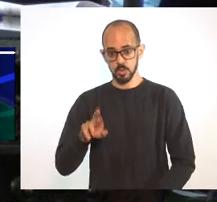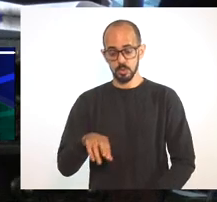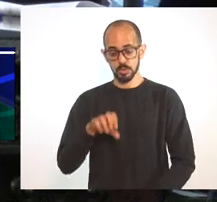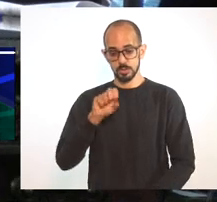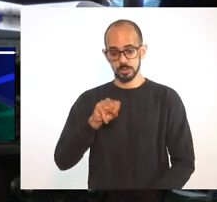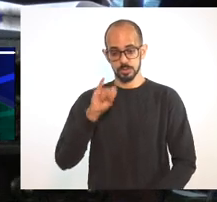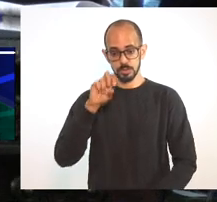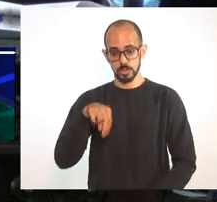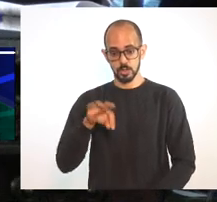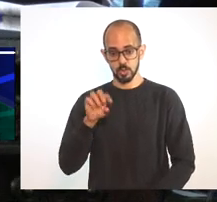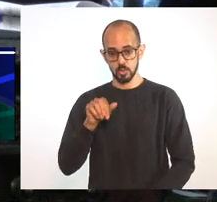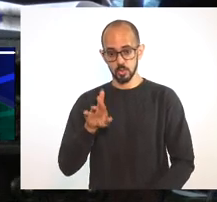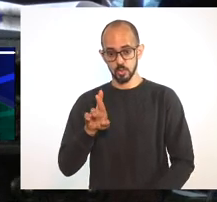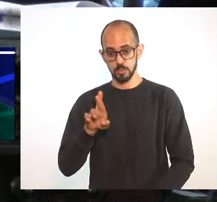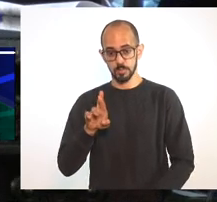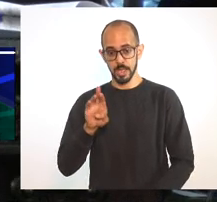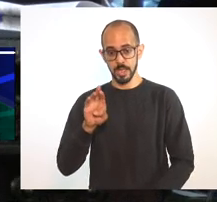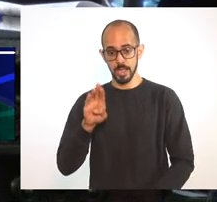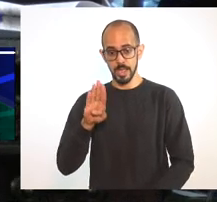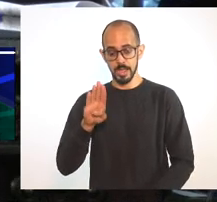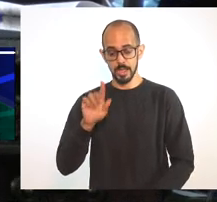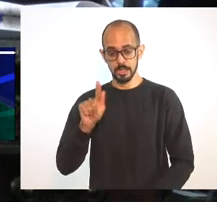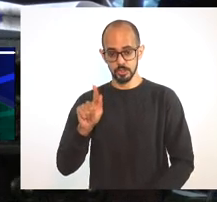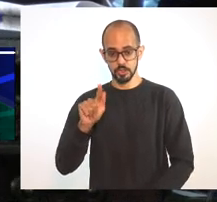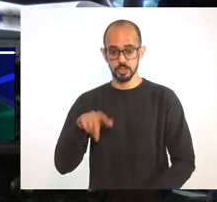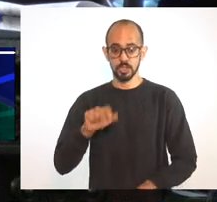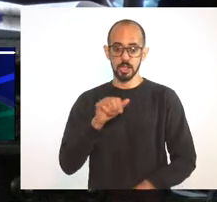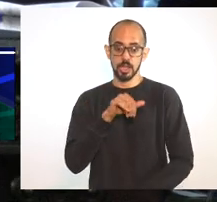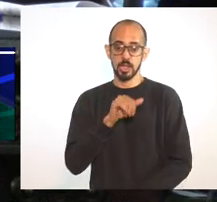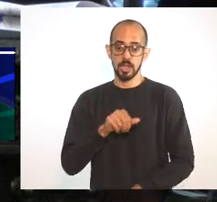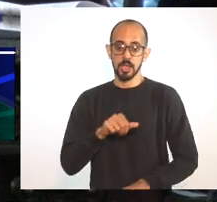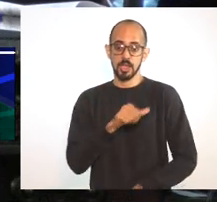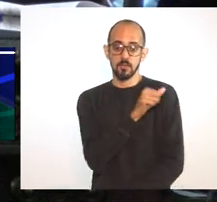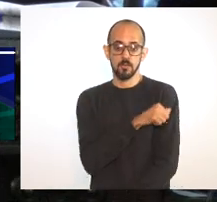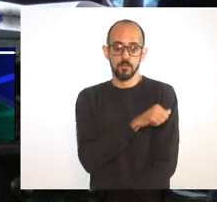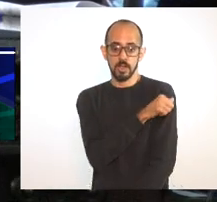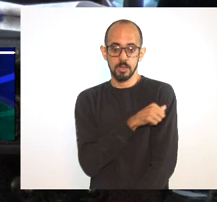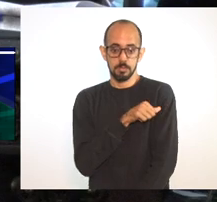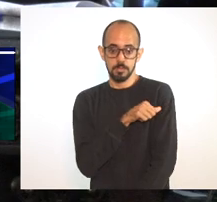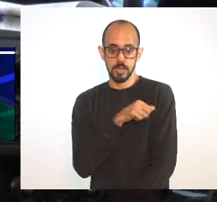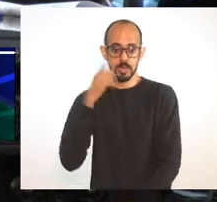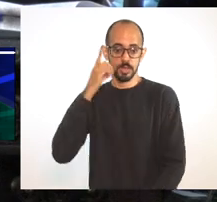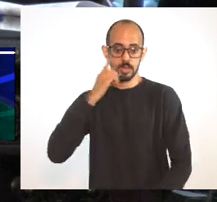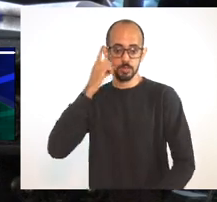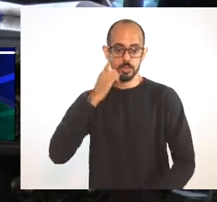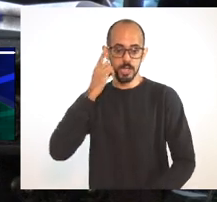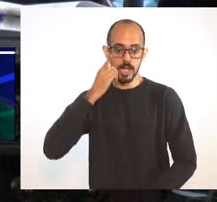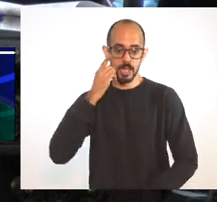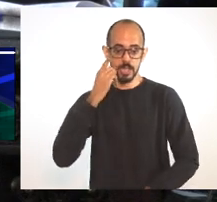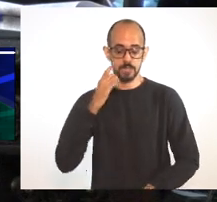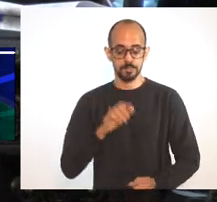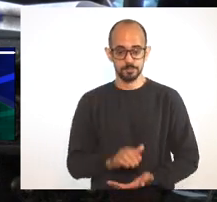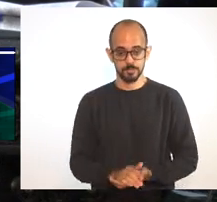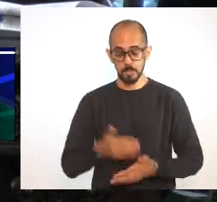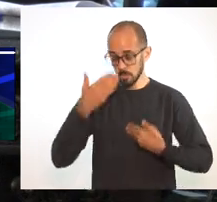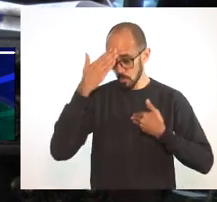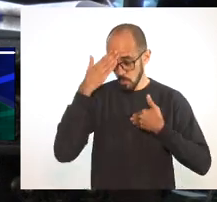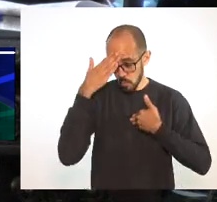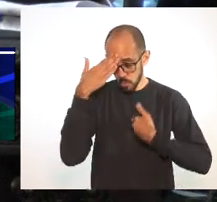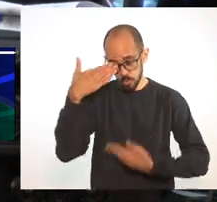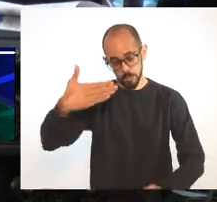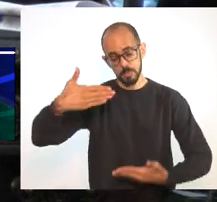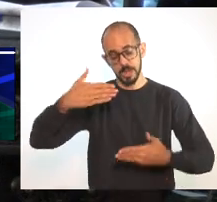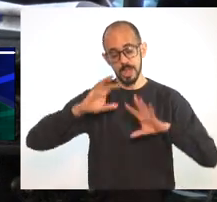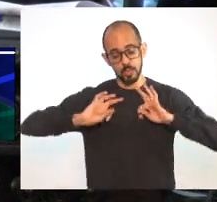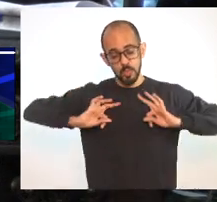Sintuperge, mandato da deputada enfermeira Rejane e mandato da deputada Jandira Fegali. Muito obrigado